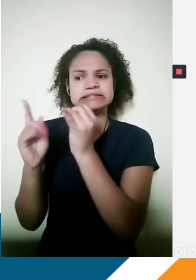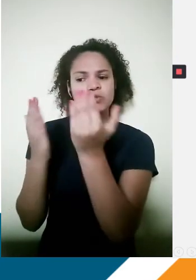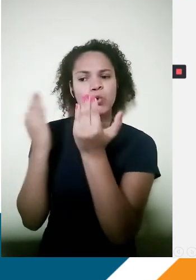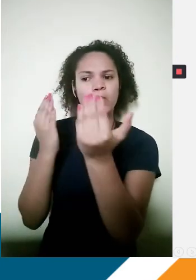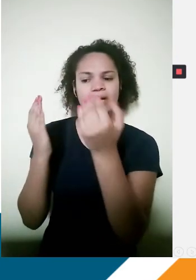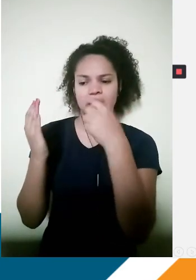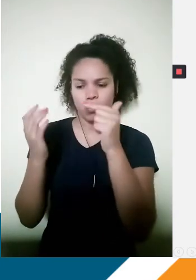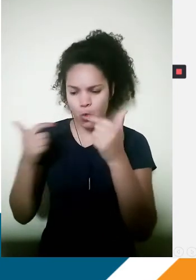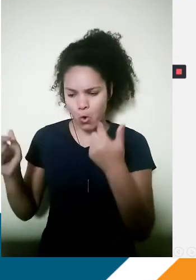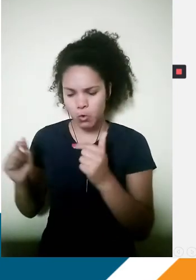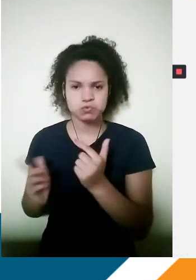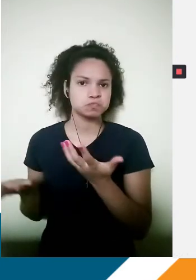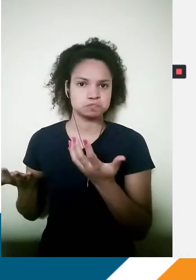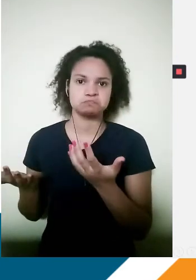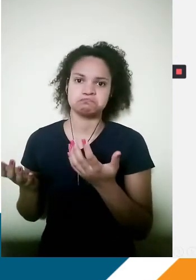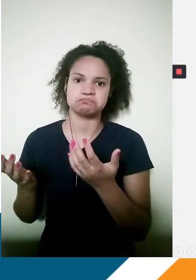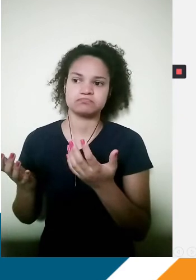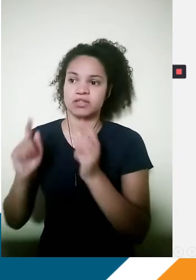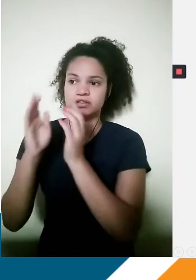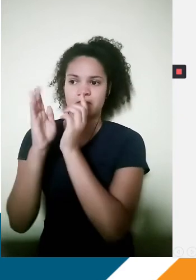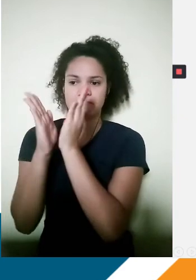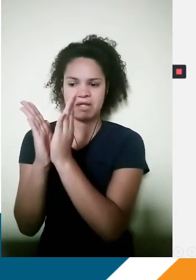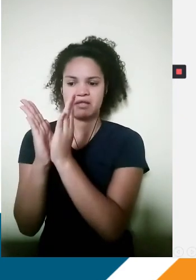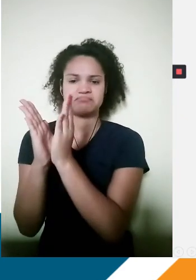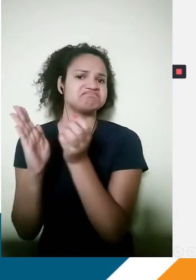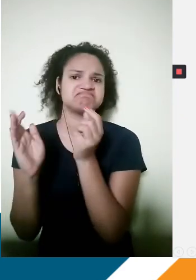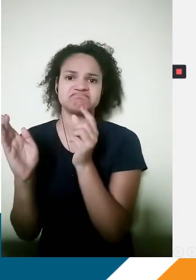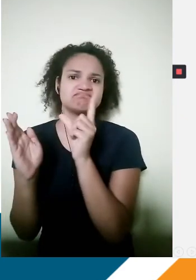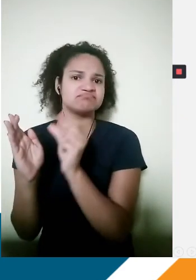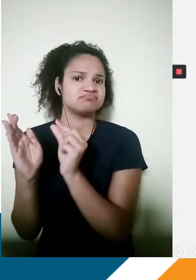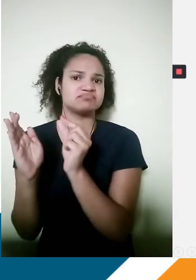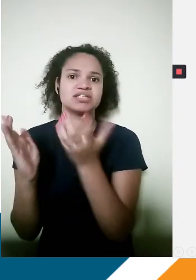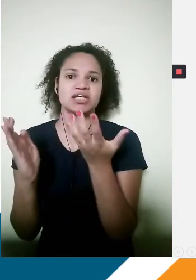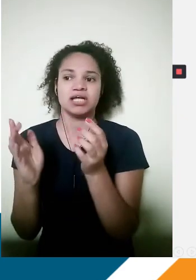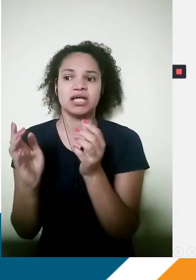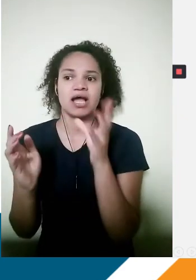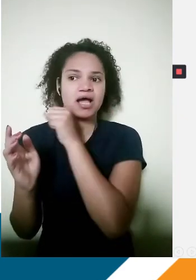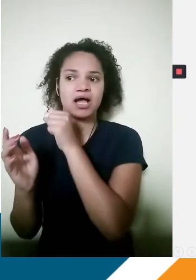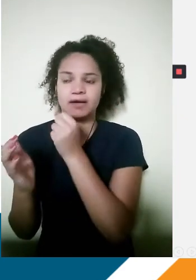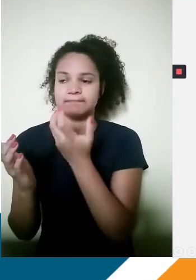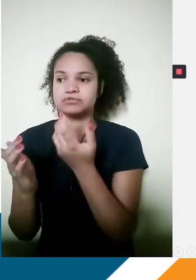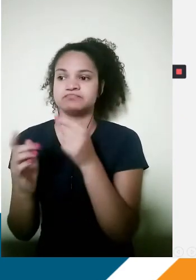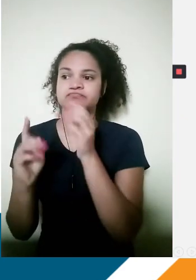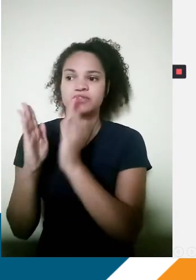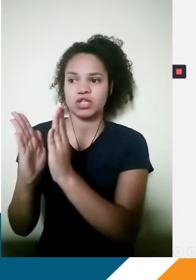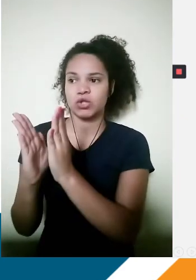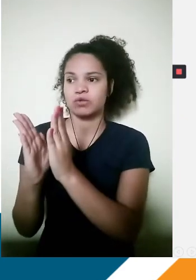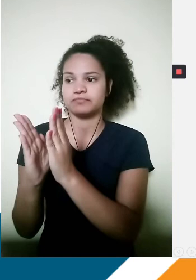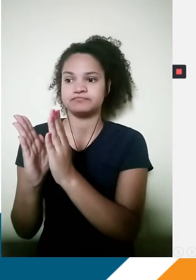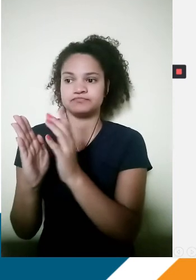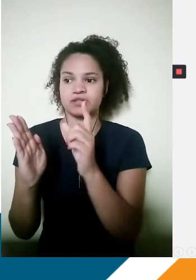melhor dizendo, da intérfase. Ou seja, o intervalo G1, a síntese de DNA, no que a gente chama de